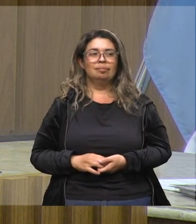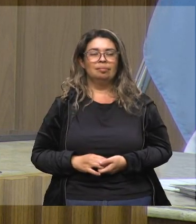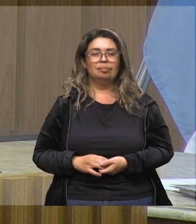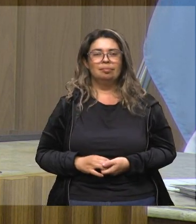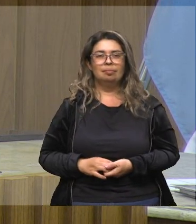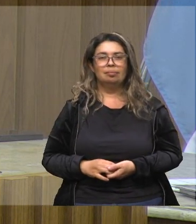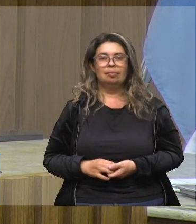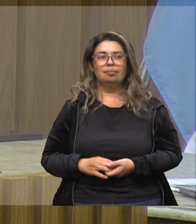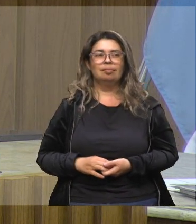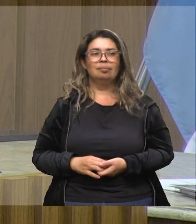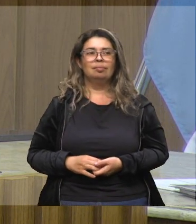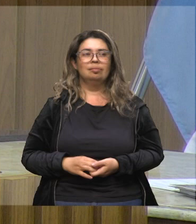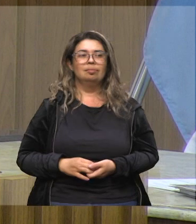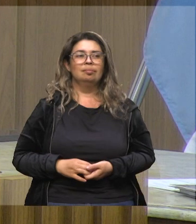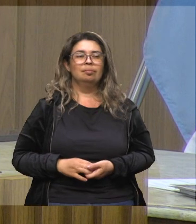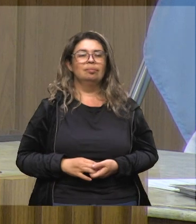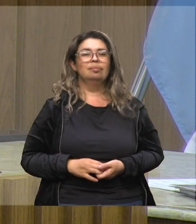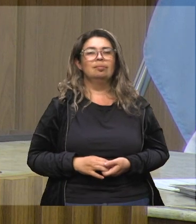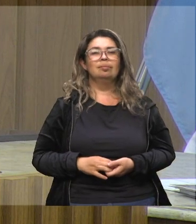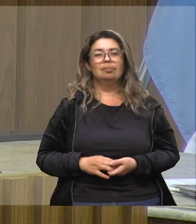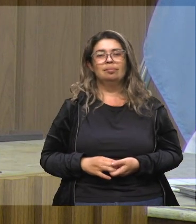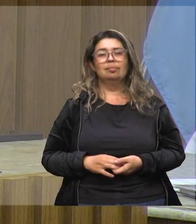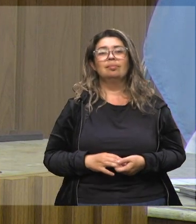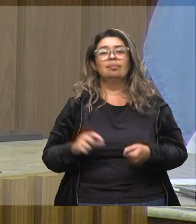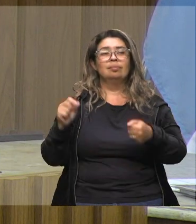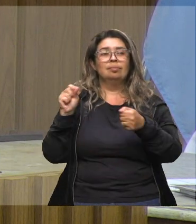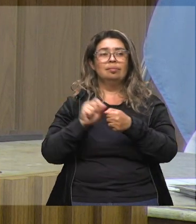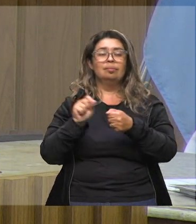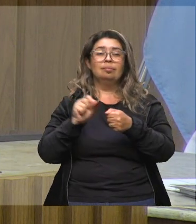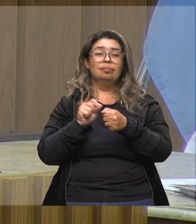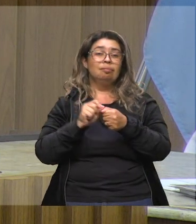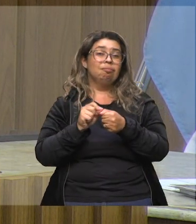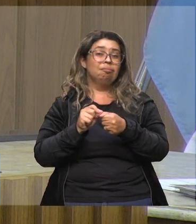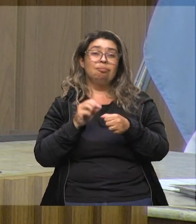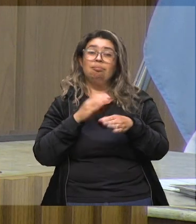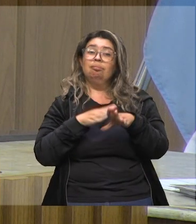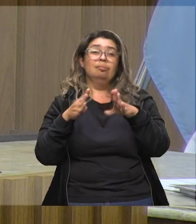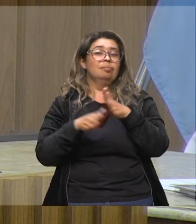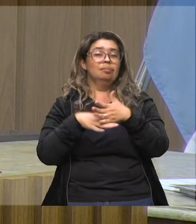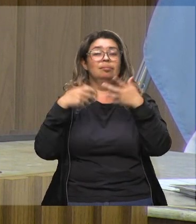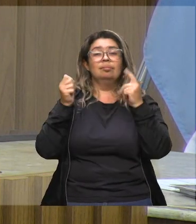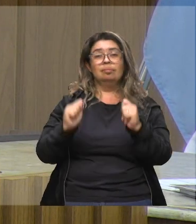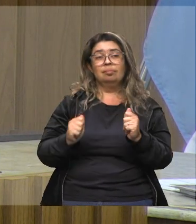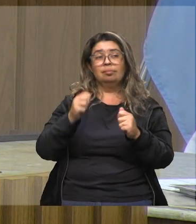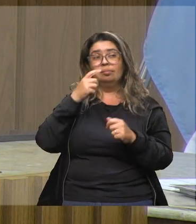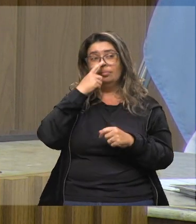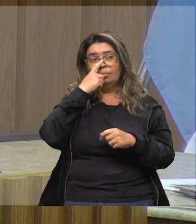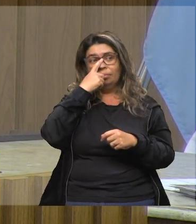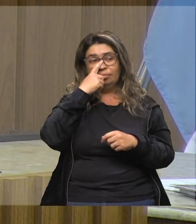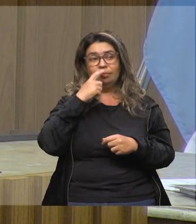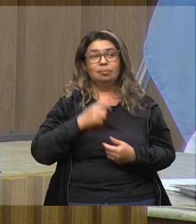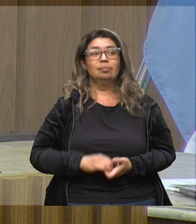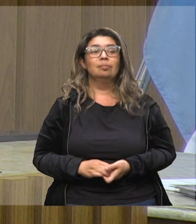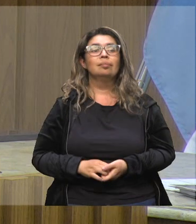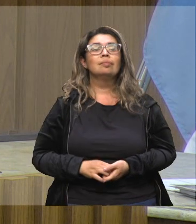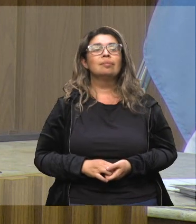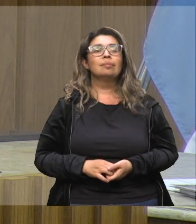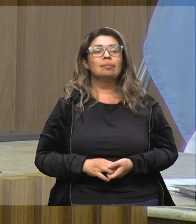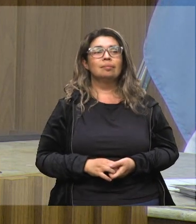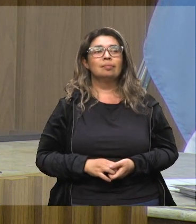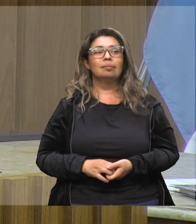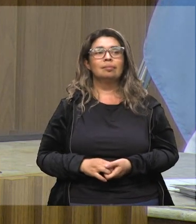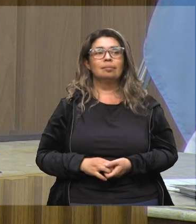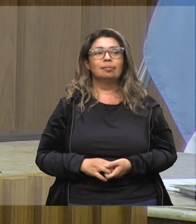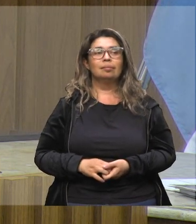Carlinhos, cobrando escanteio, cabeceando e defendendo a bola. E assim vai para trás, ainda tem que vir a